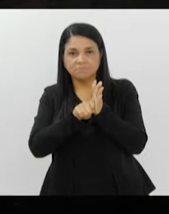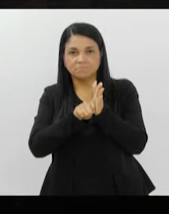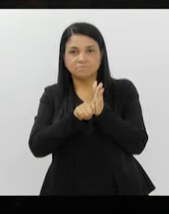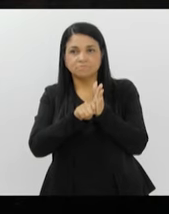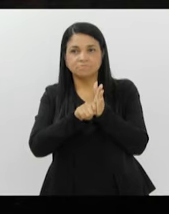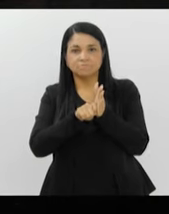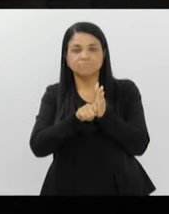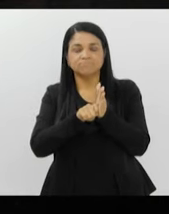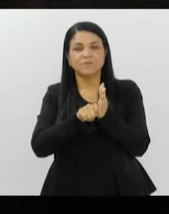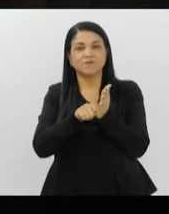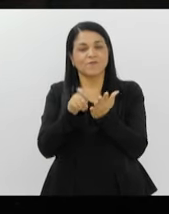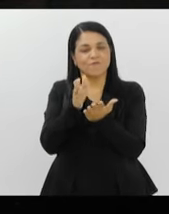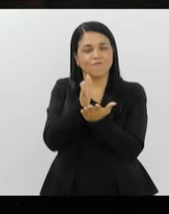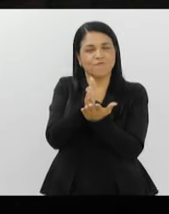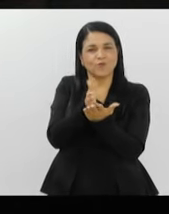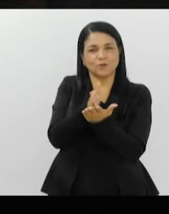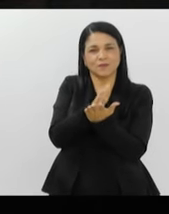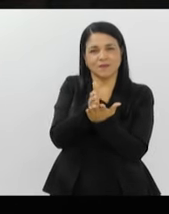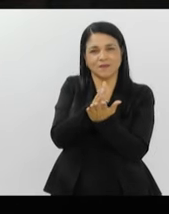pelas